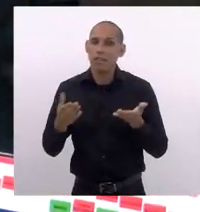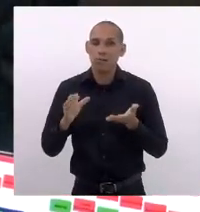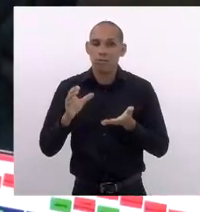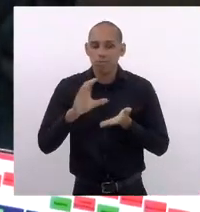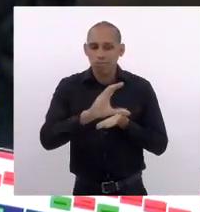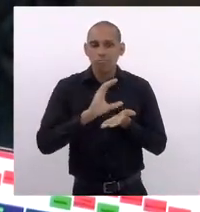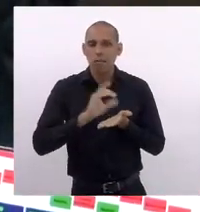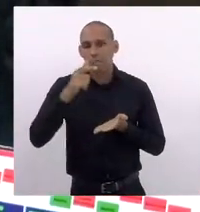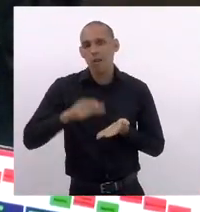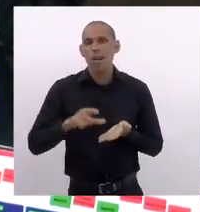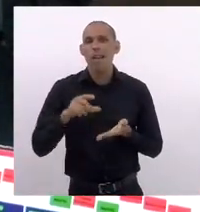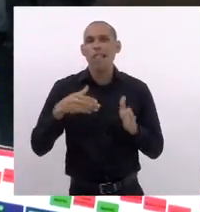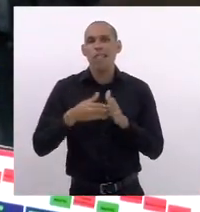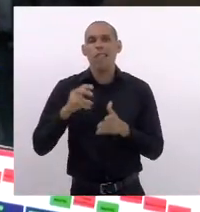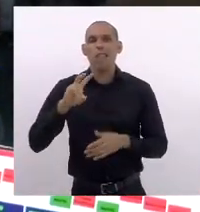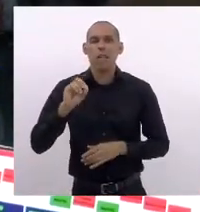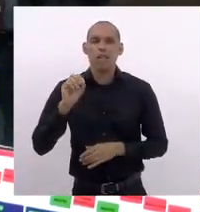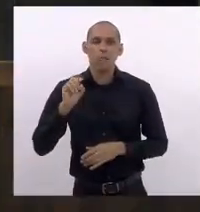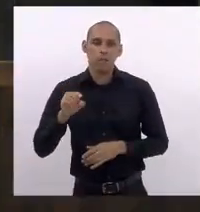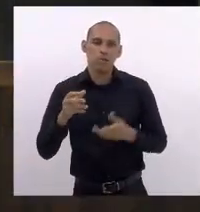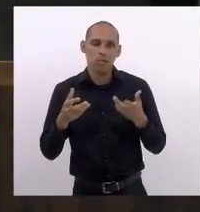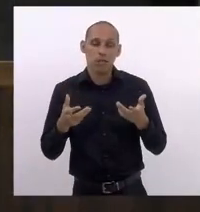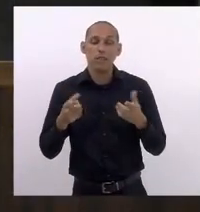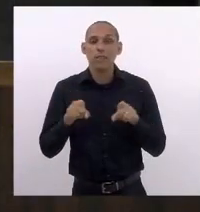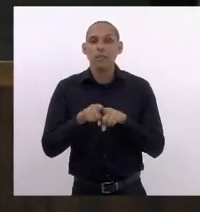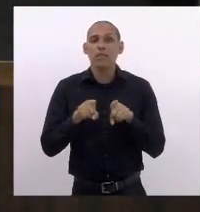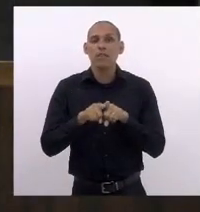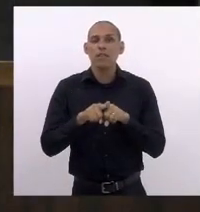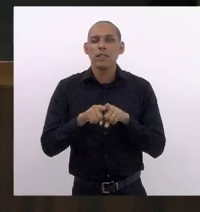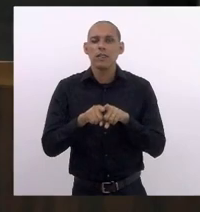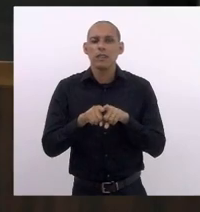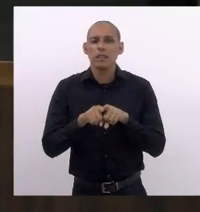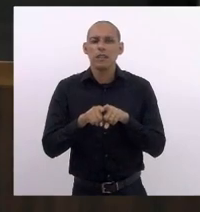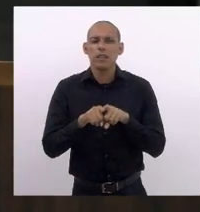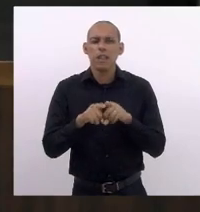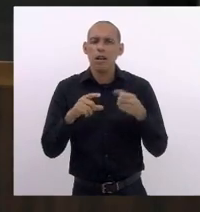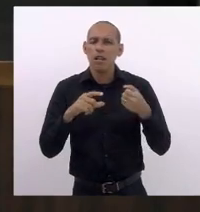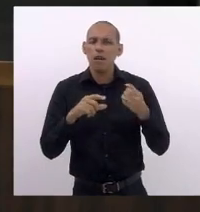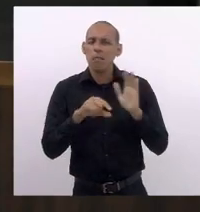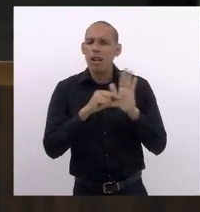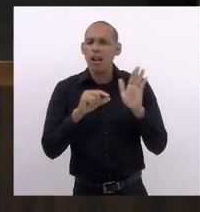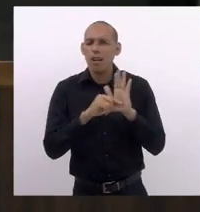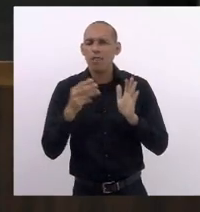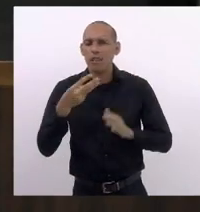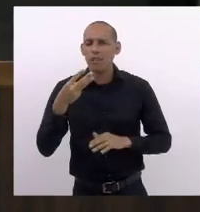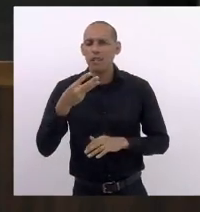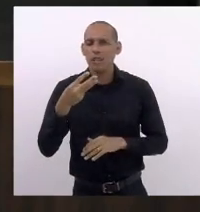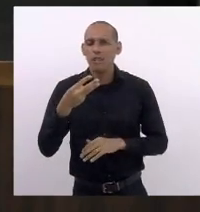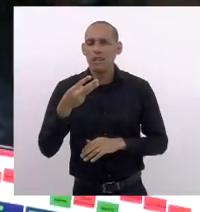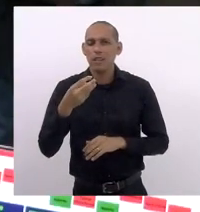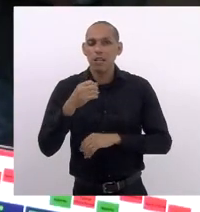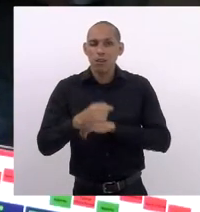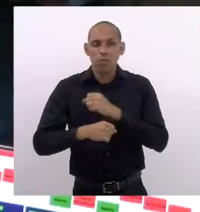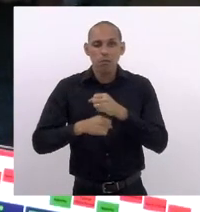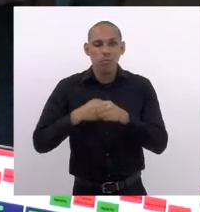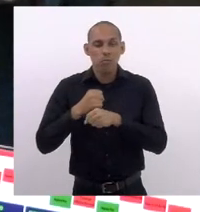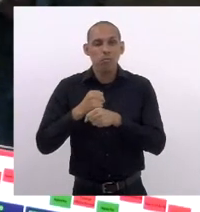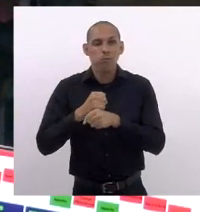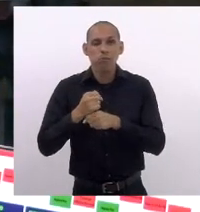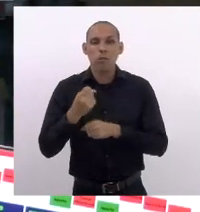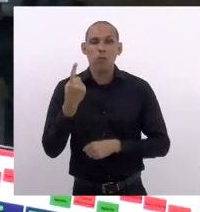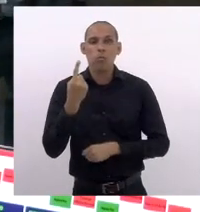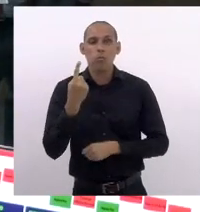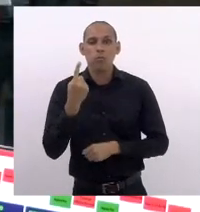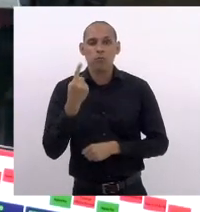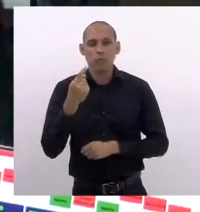até R$50 mil. E mais, ele está dando 12, o parágrafo terceiro fala de 12 meses de carência. É que